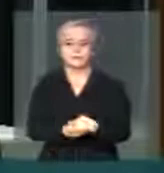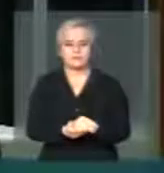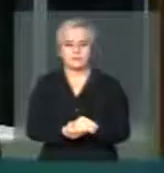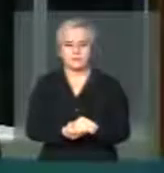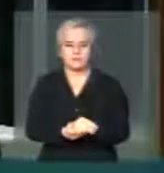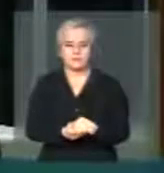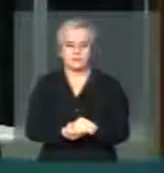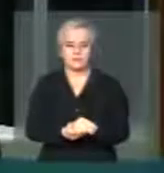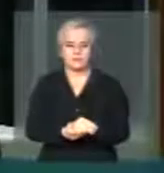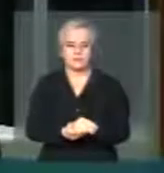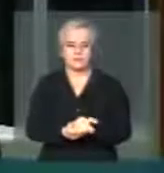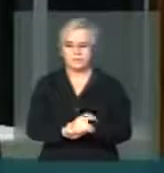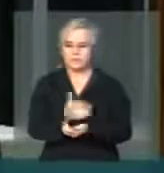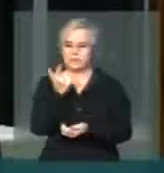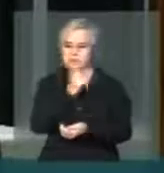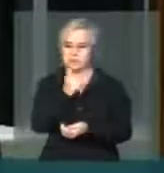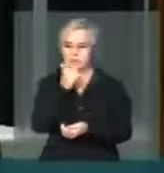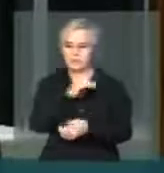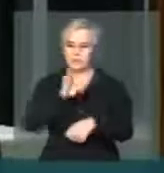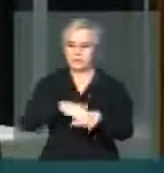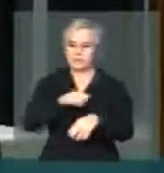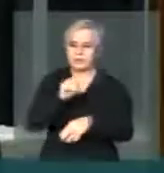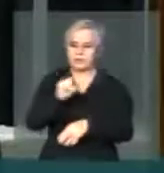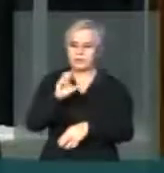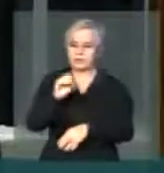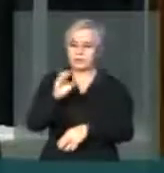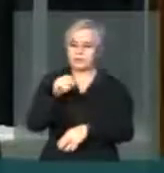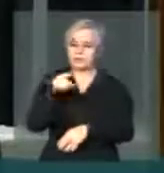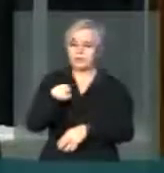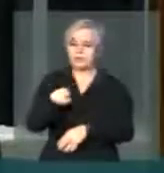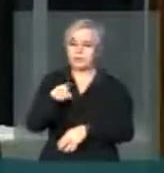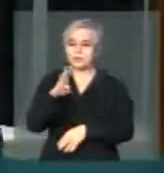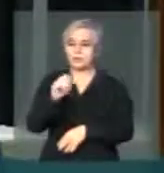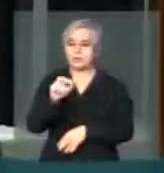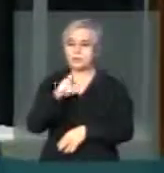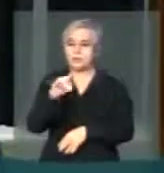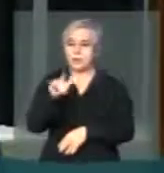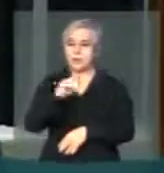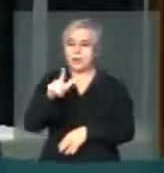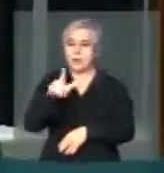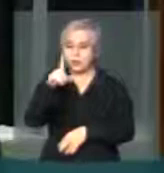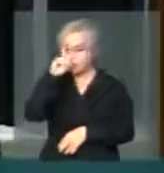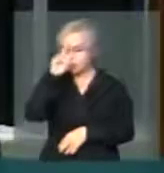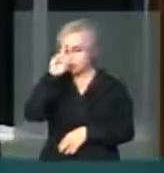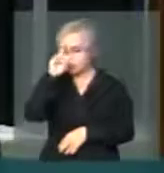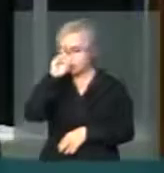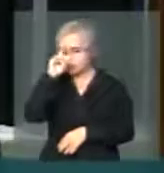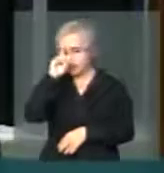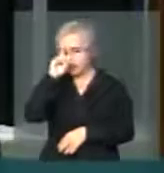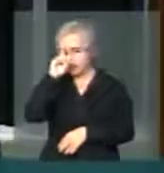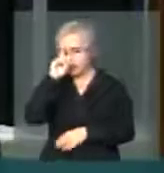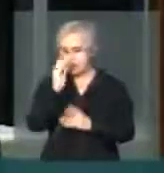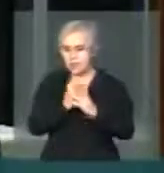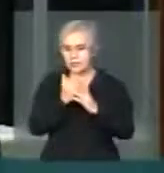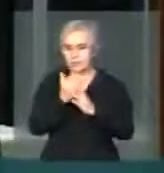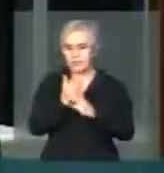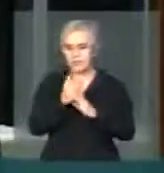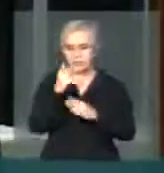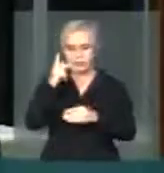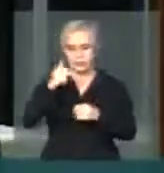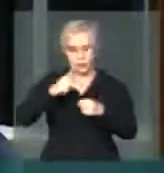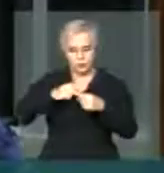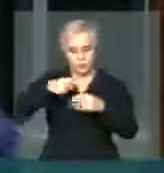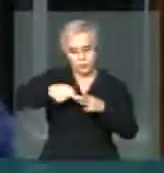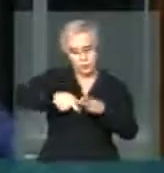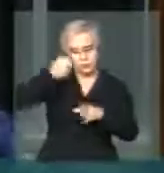de 800 mil barris dia no pré-sal. É batendo recorde agora com o processo de captação internacional